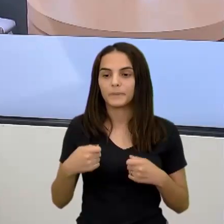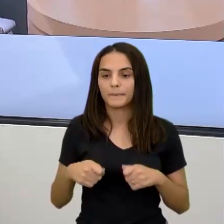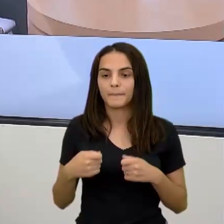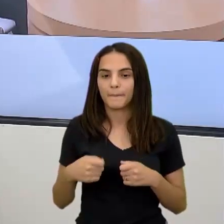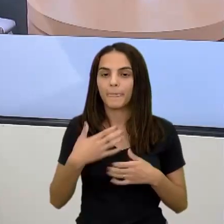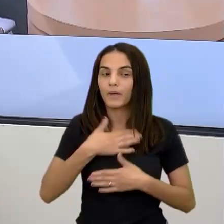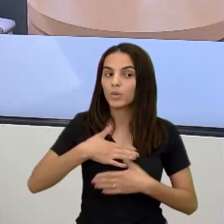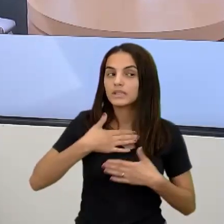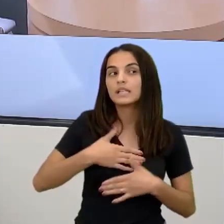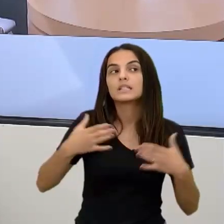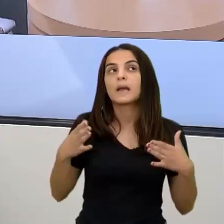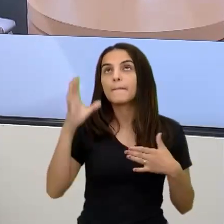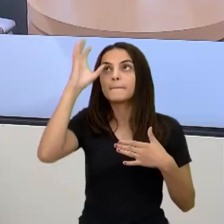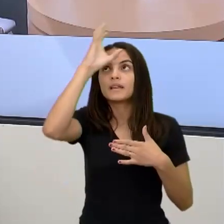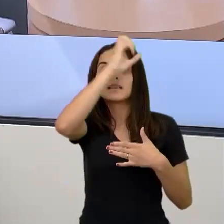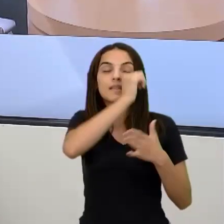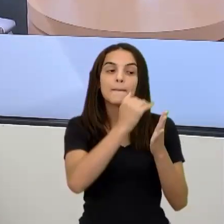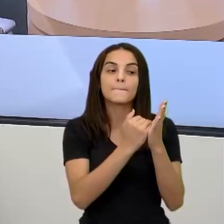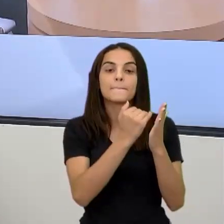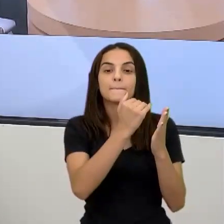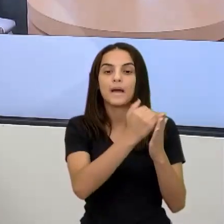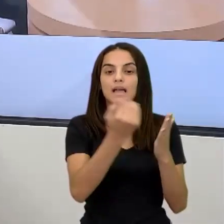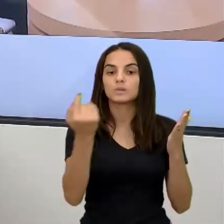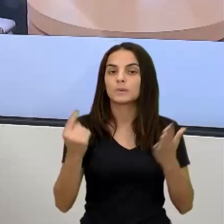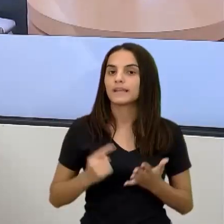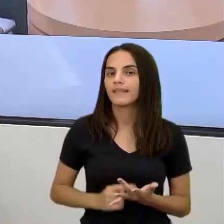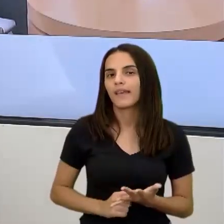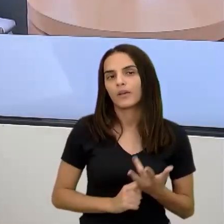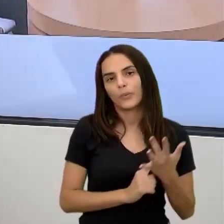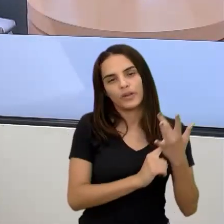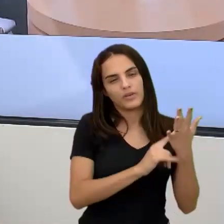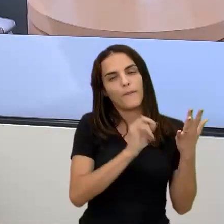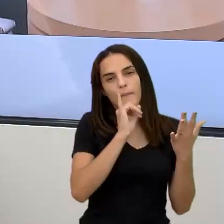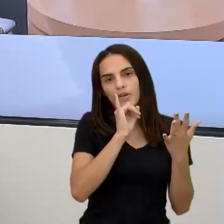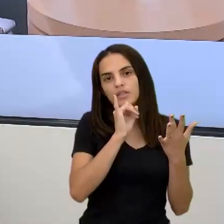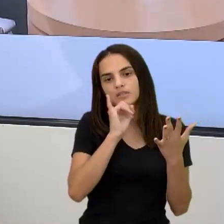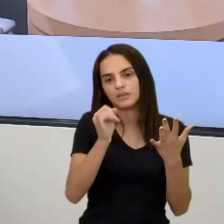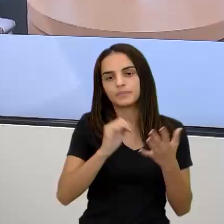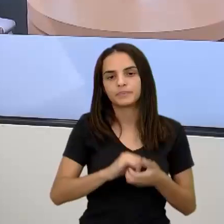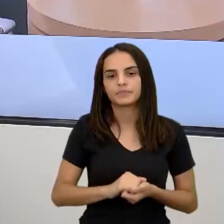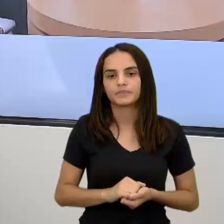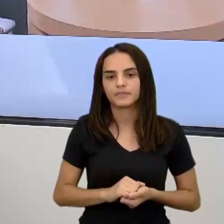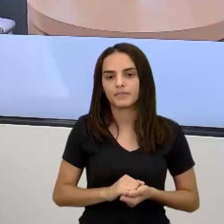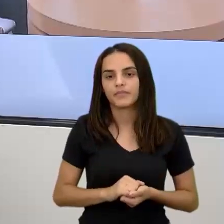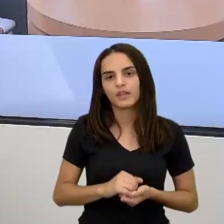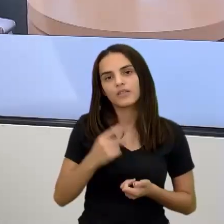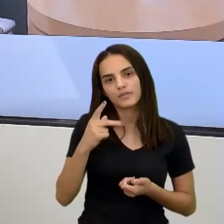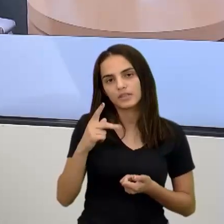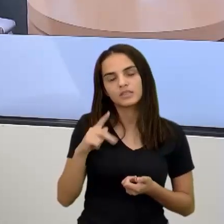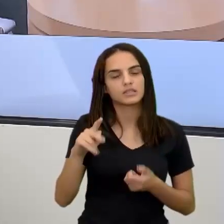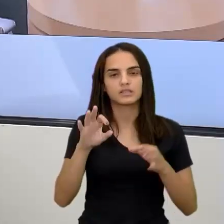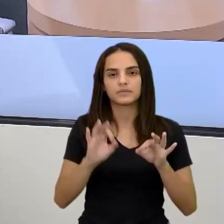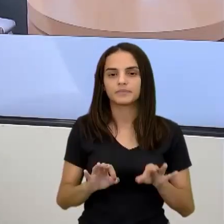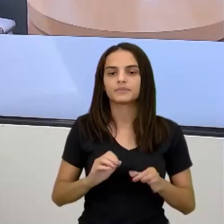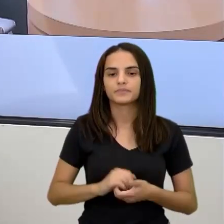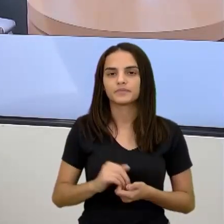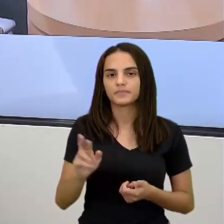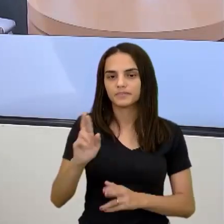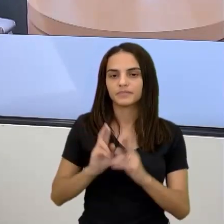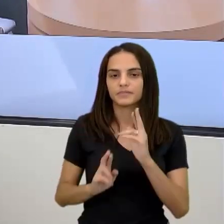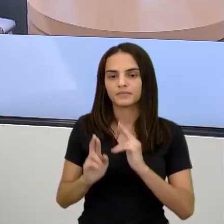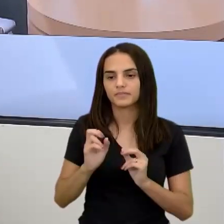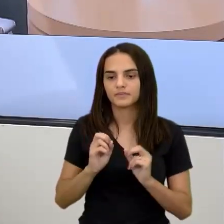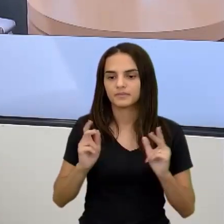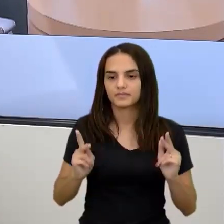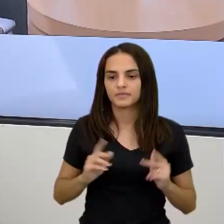Eu gostaria de aprender mais sobre tecnologia, digamos. Se a empresa não for de tecnologia, você está saindo bem até na sua resposta,